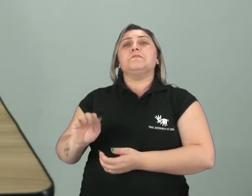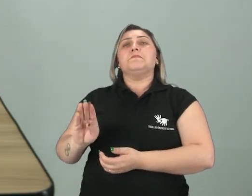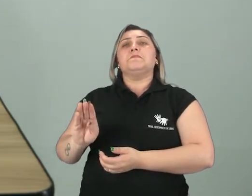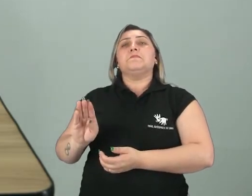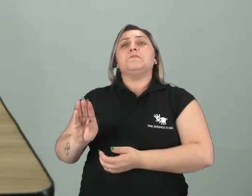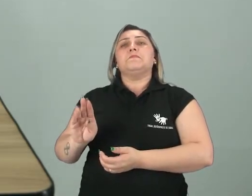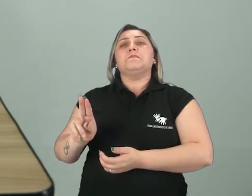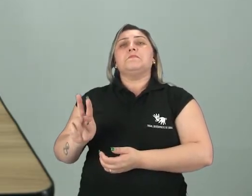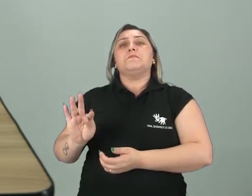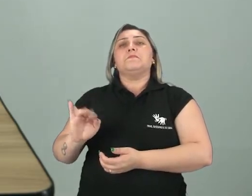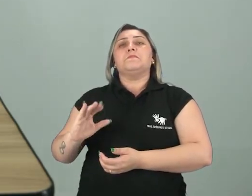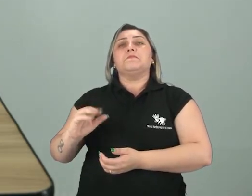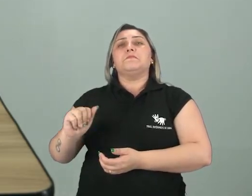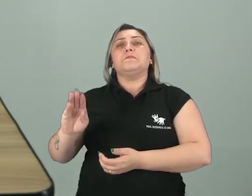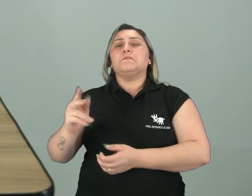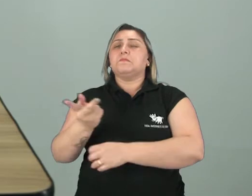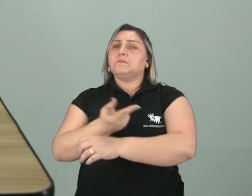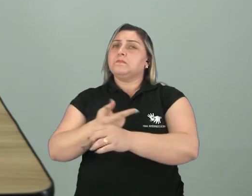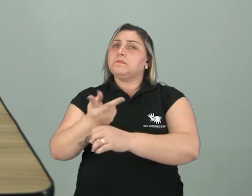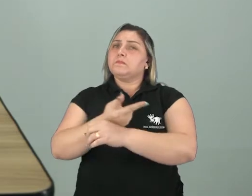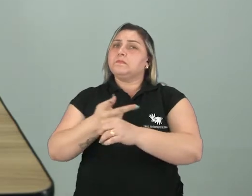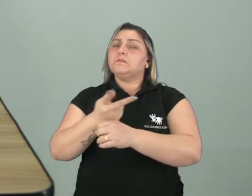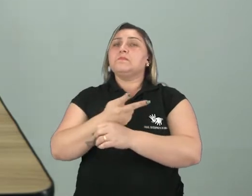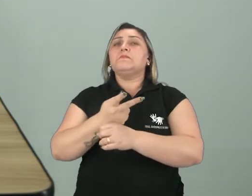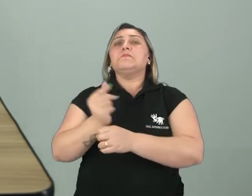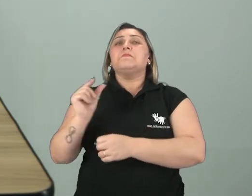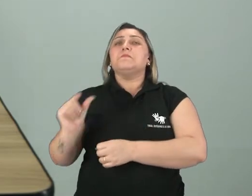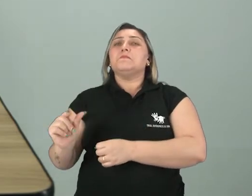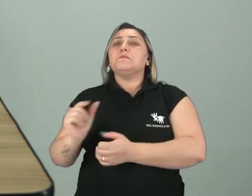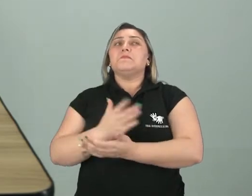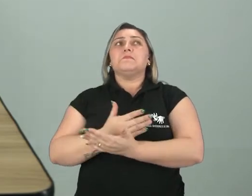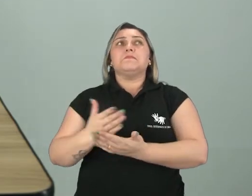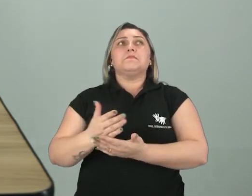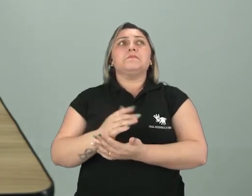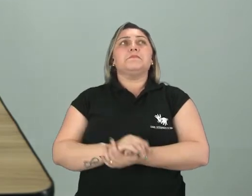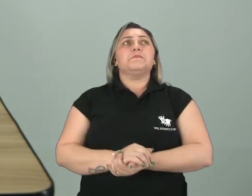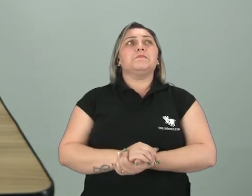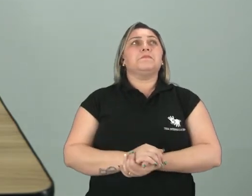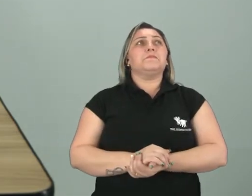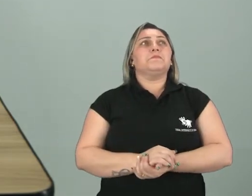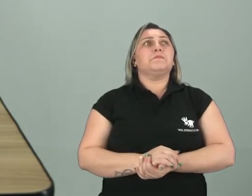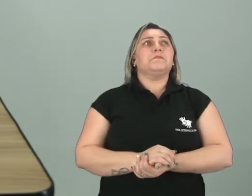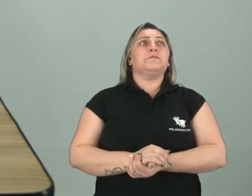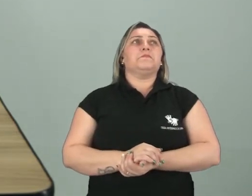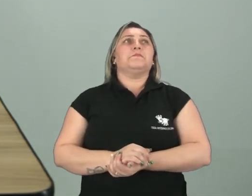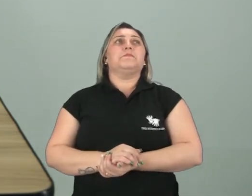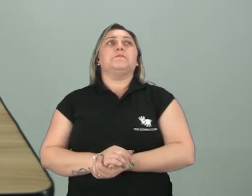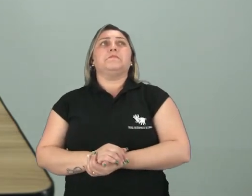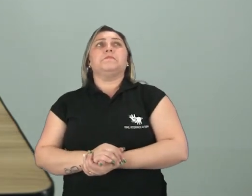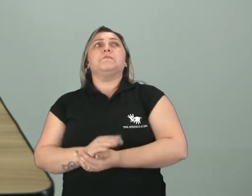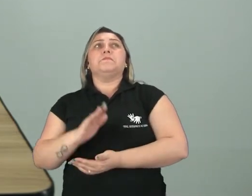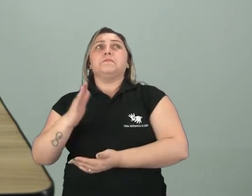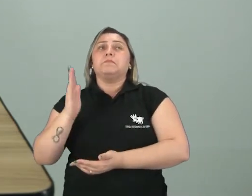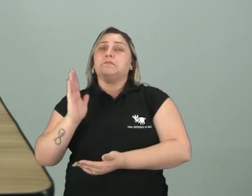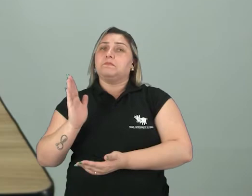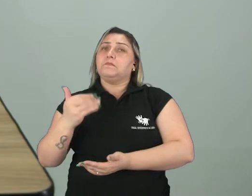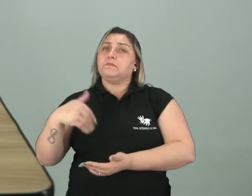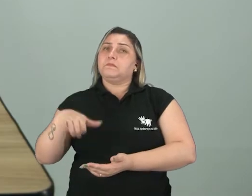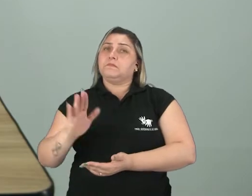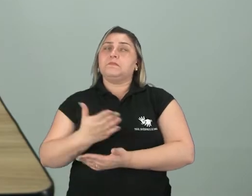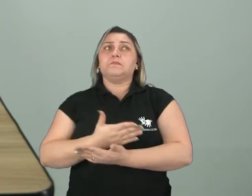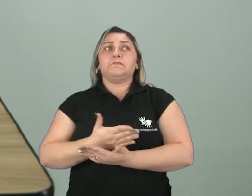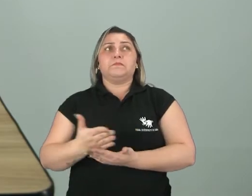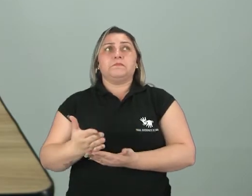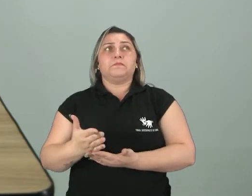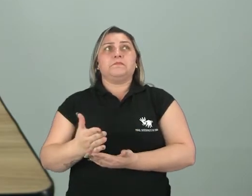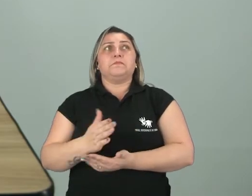jabuticaba Estamos procurando sons iniciais vamos ver se aqui tem mais sons que inicia